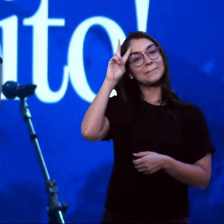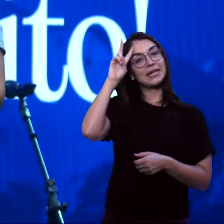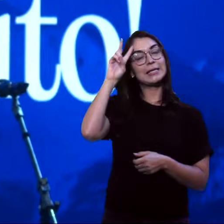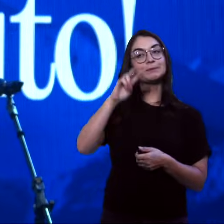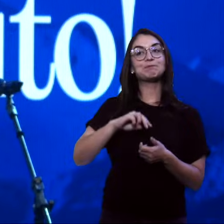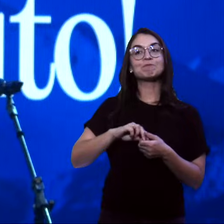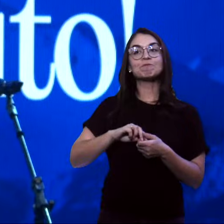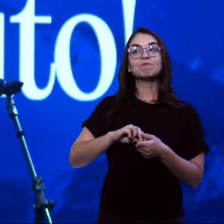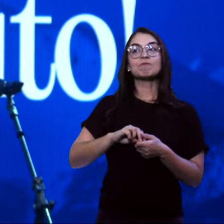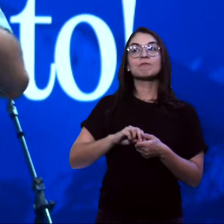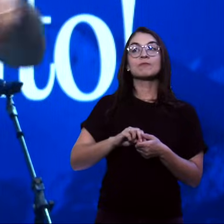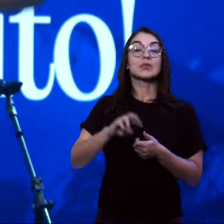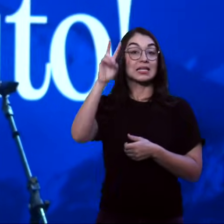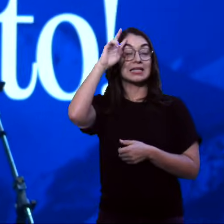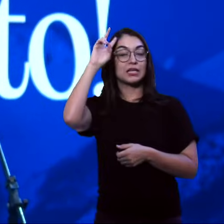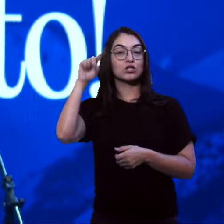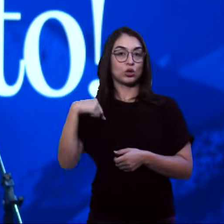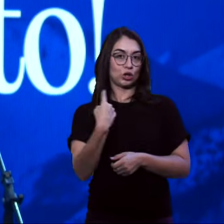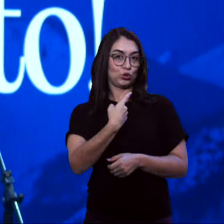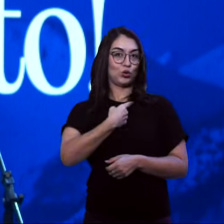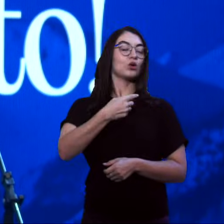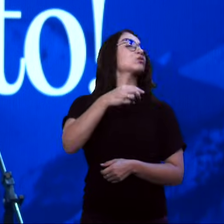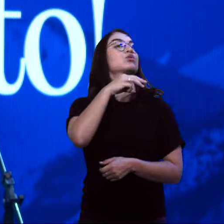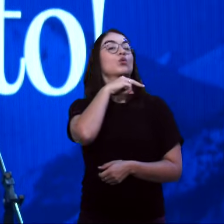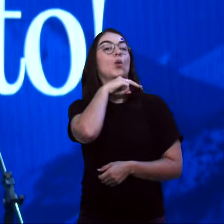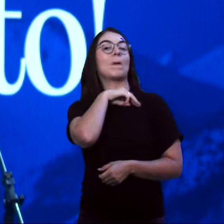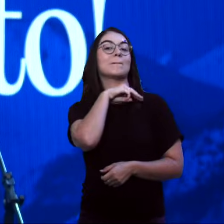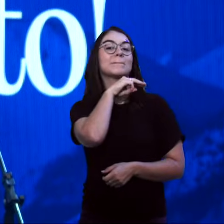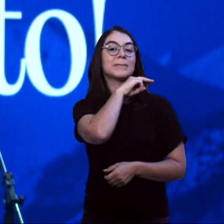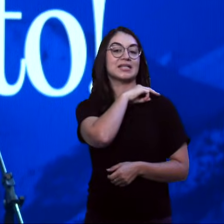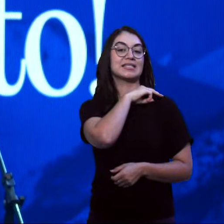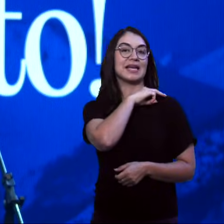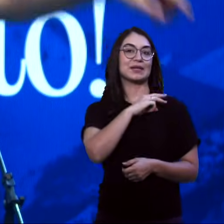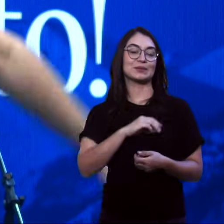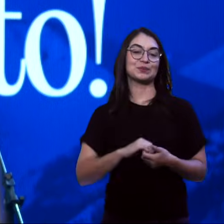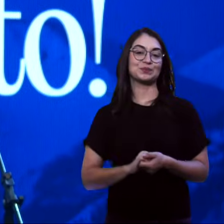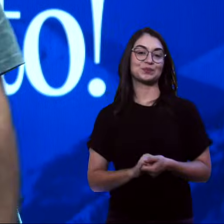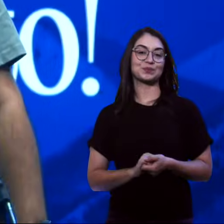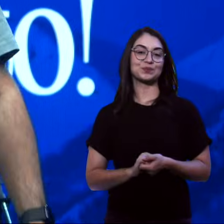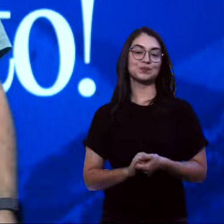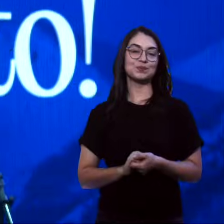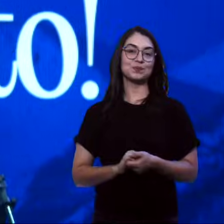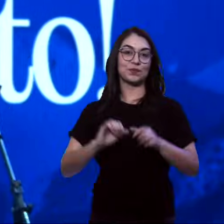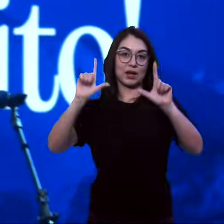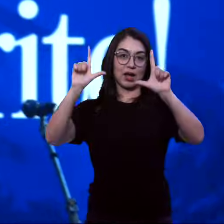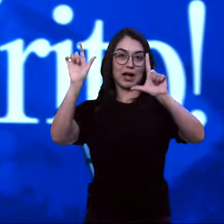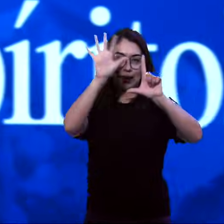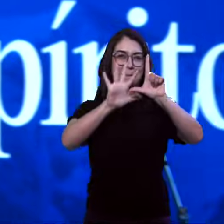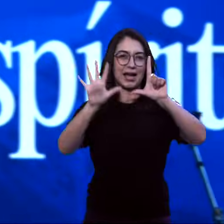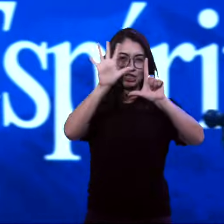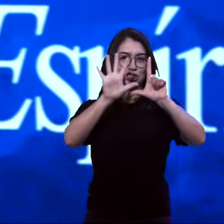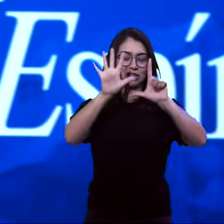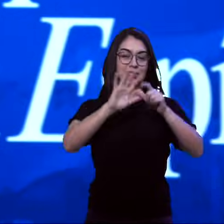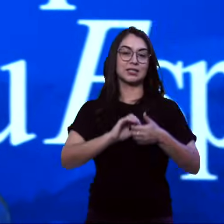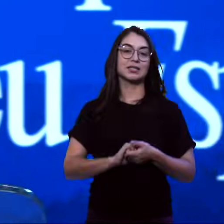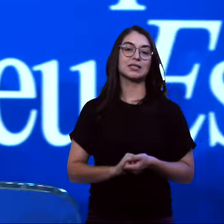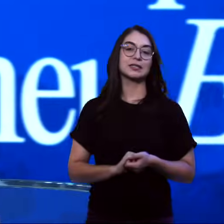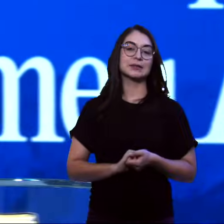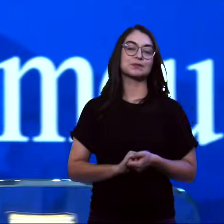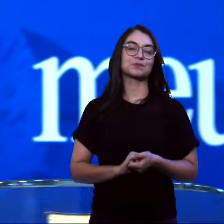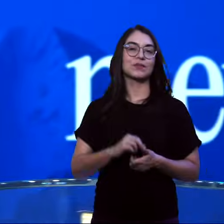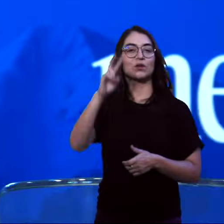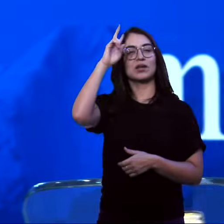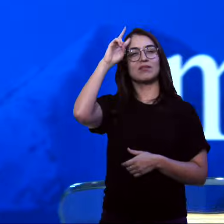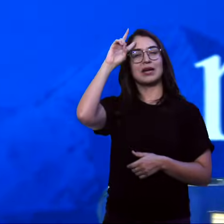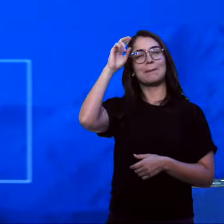One. Está aqui, está ali no cantinho, aqui, ó. Enfim. Eu estava lembrando